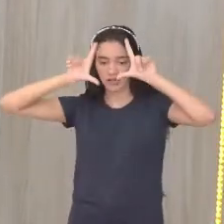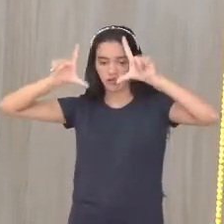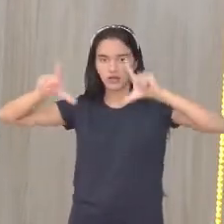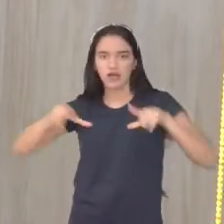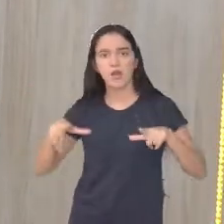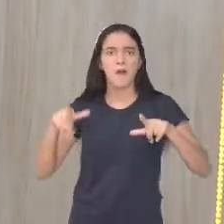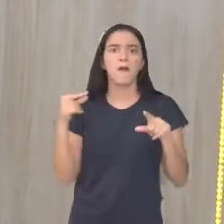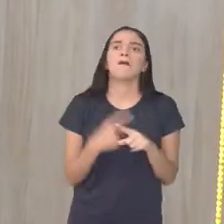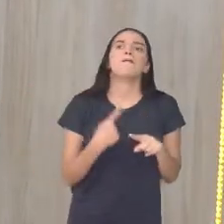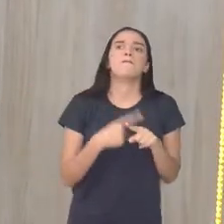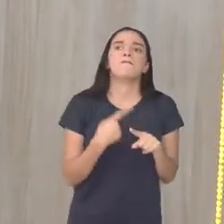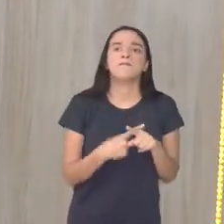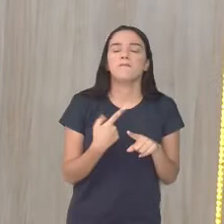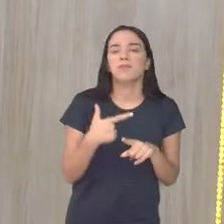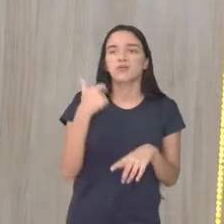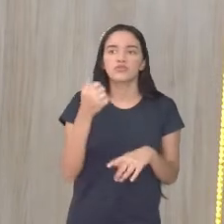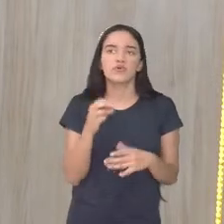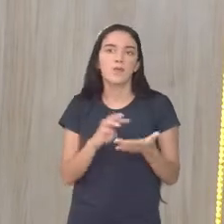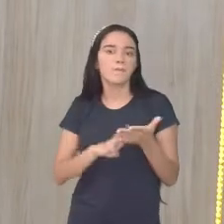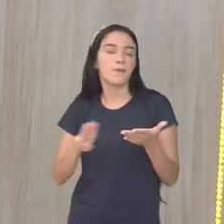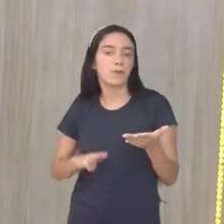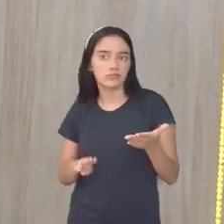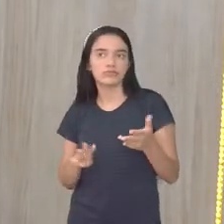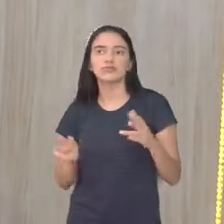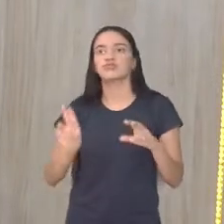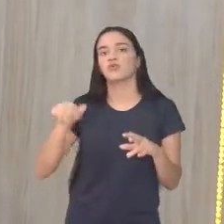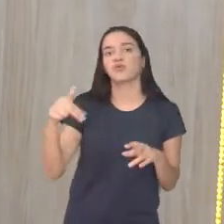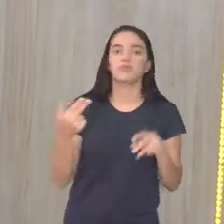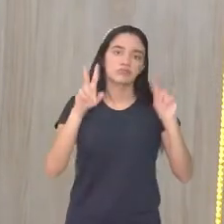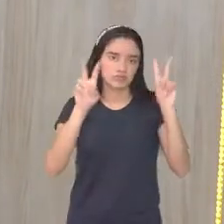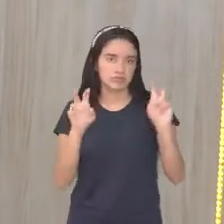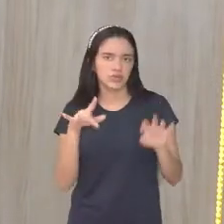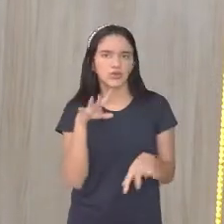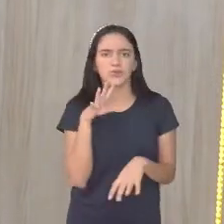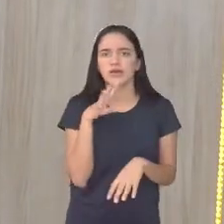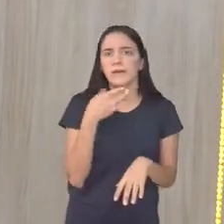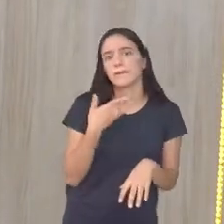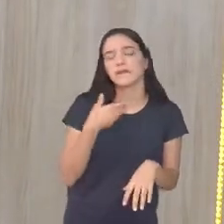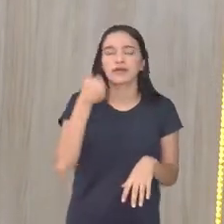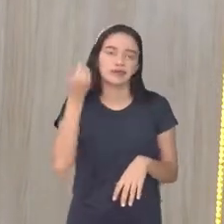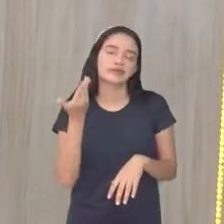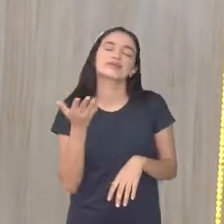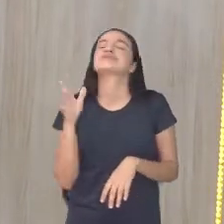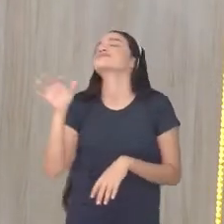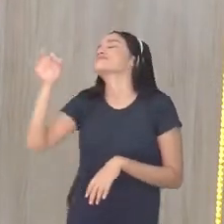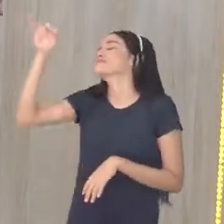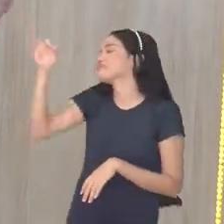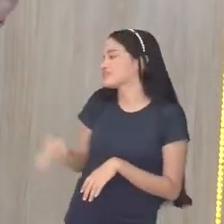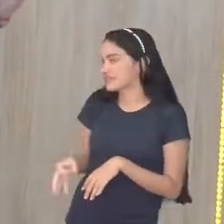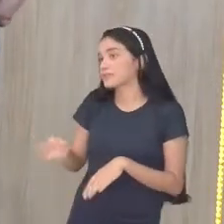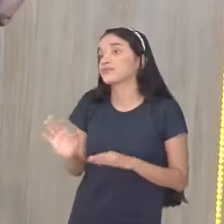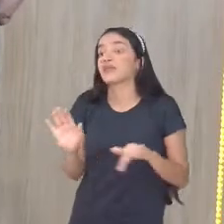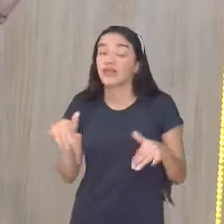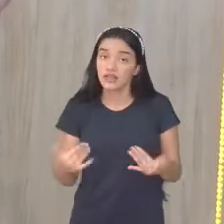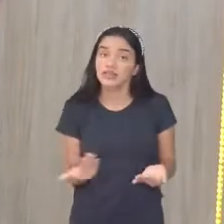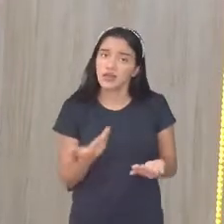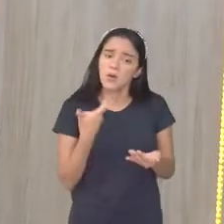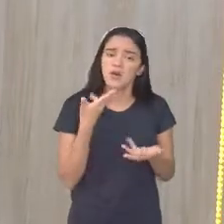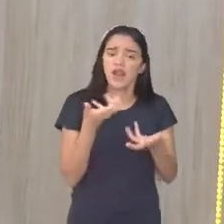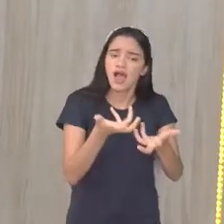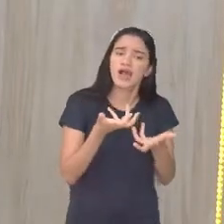autorretrato. Autorretrato. Gente, no passado, só quem podia fazer autorretrato eram os artistas. Pois é. Porque não, uma pessoa que não